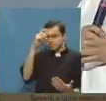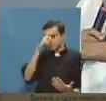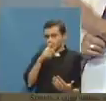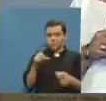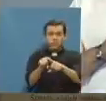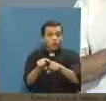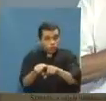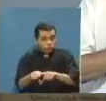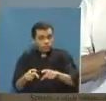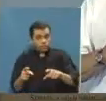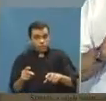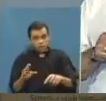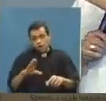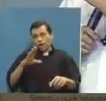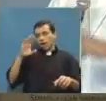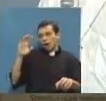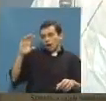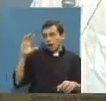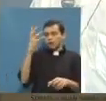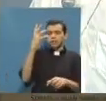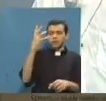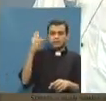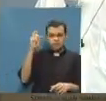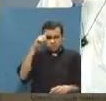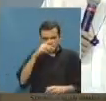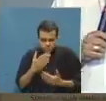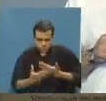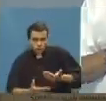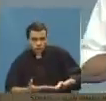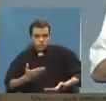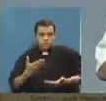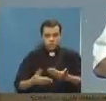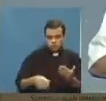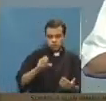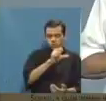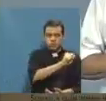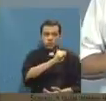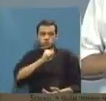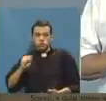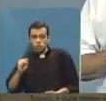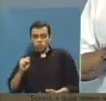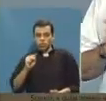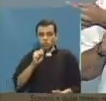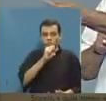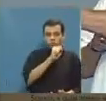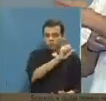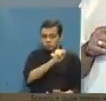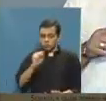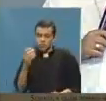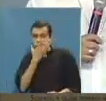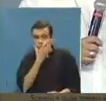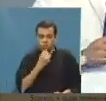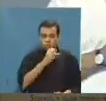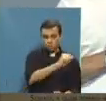de relacionamento sogro, sogra, genro e nora? Porque na hora da briga, o sogro ou a sogra fica sempre do